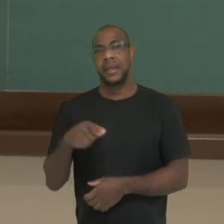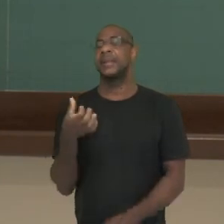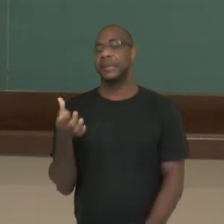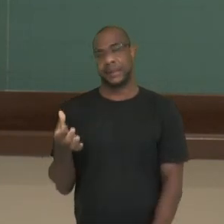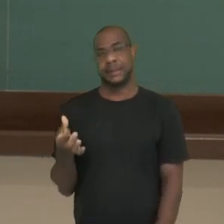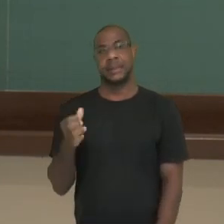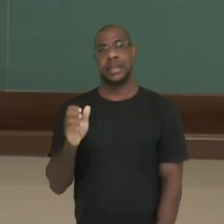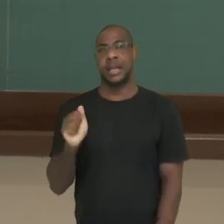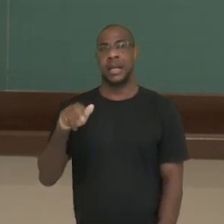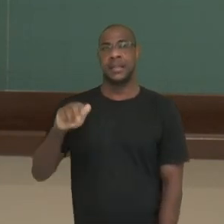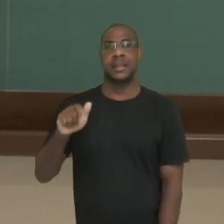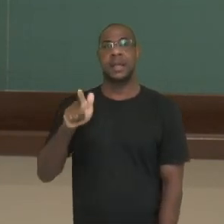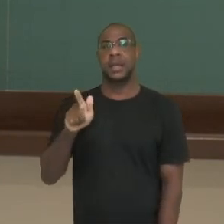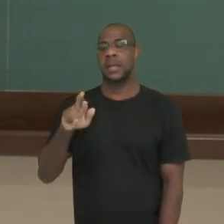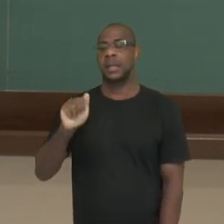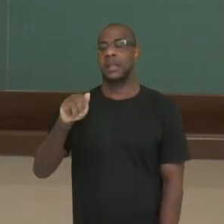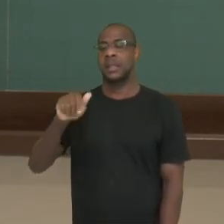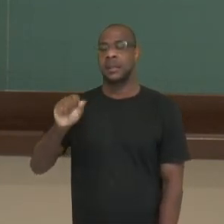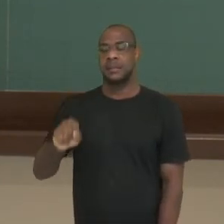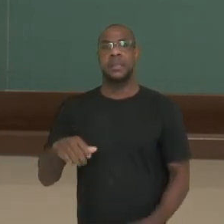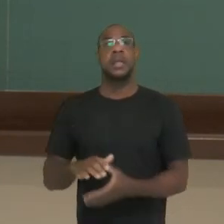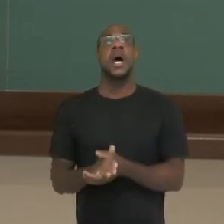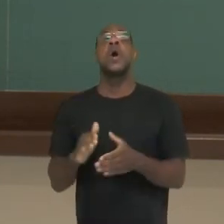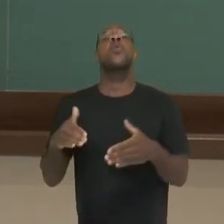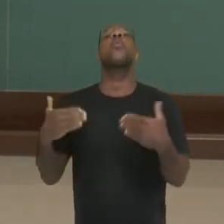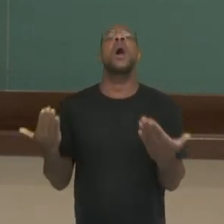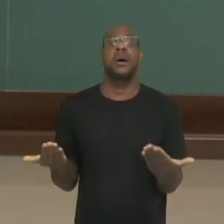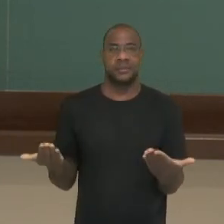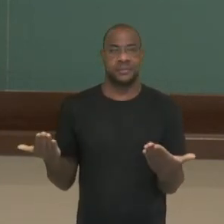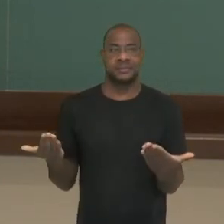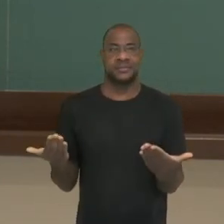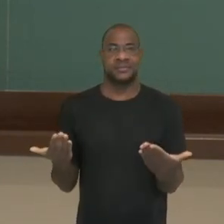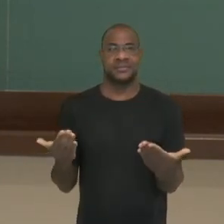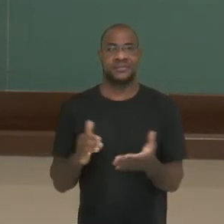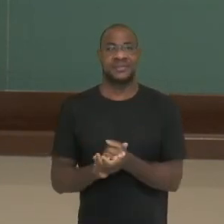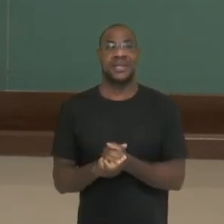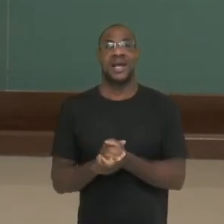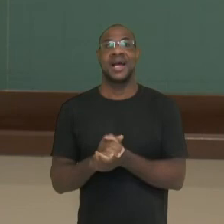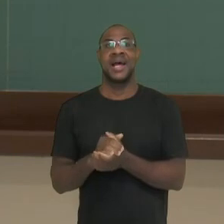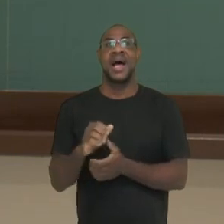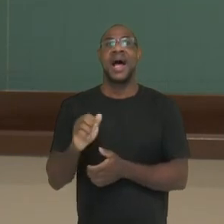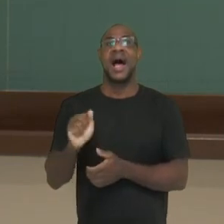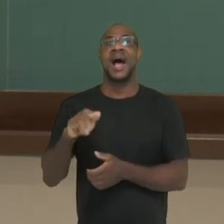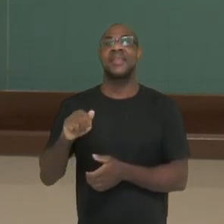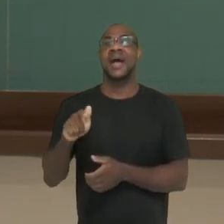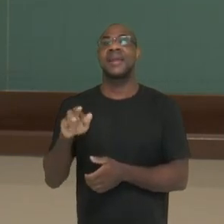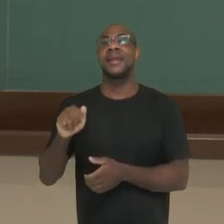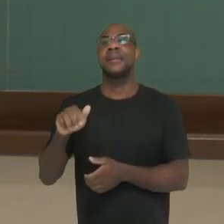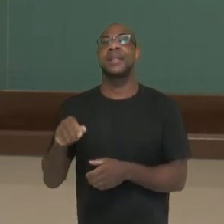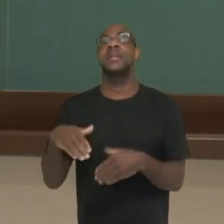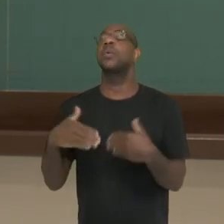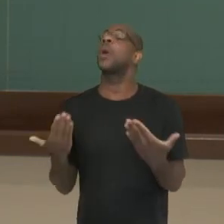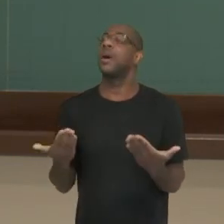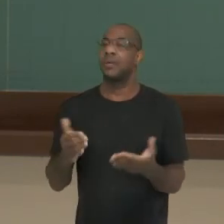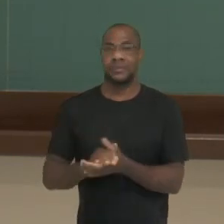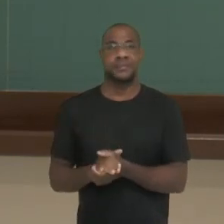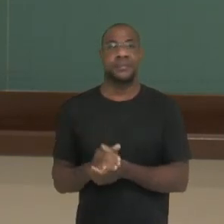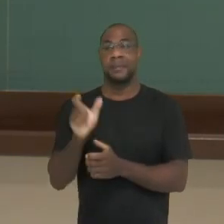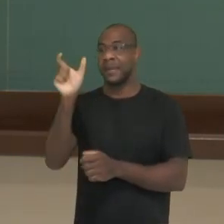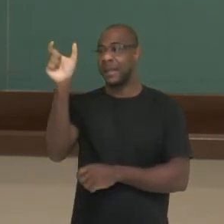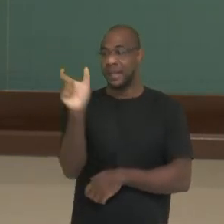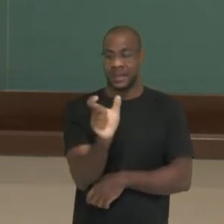6. Agora, quais são os anagramas? Então, eu vou pegar a palavra e vou fazer